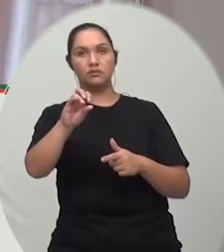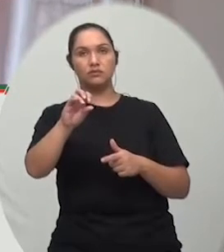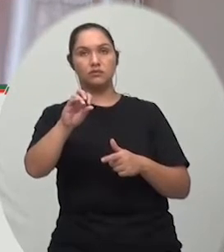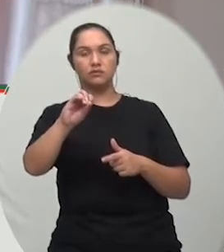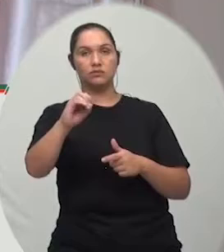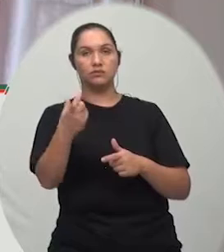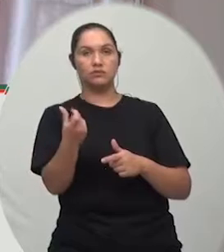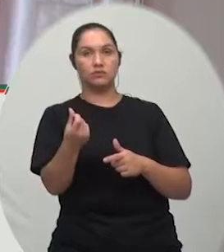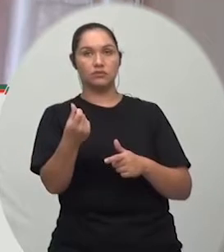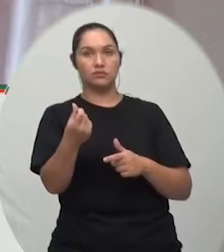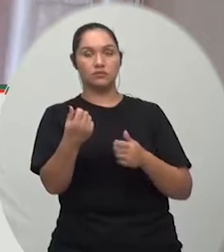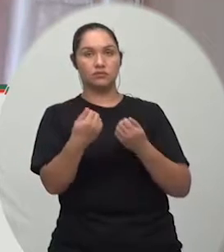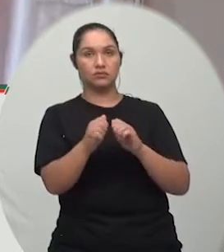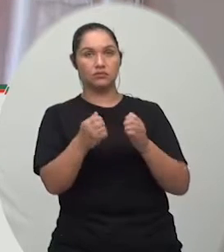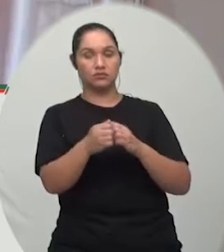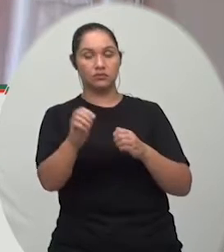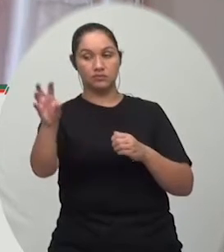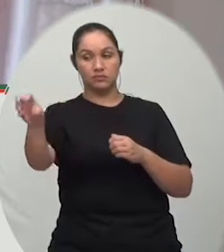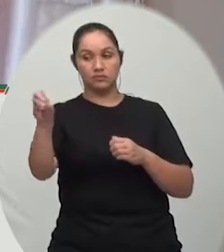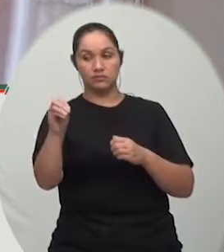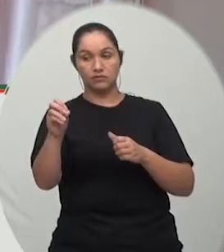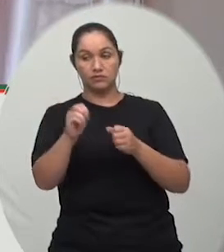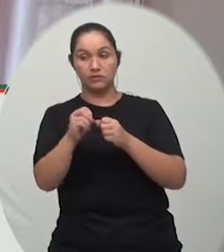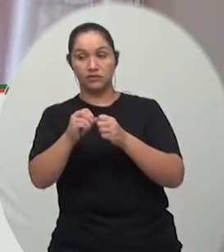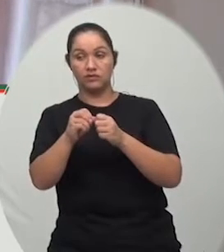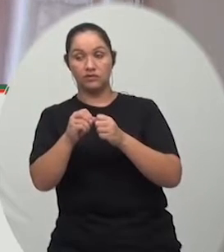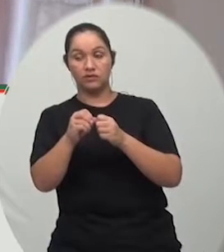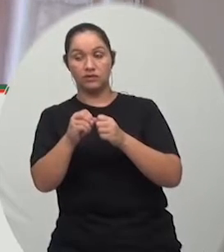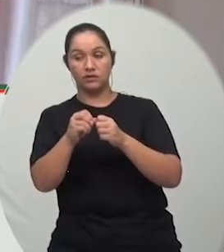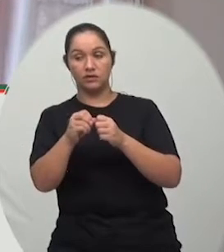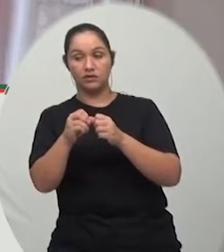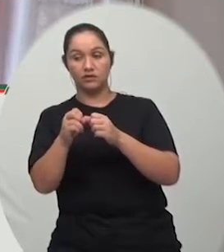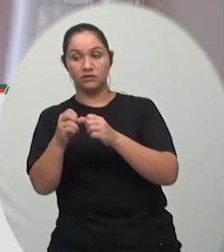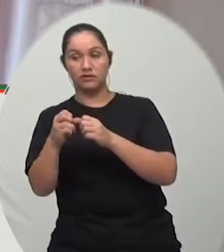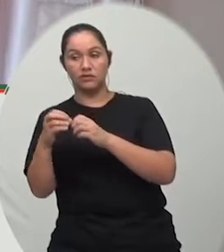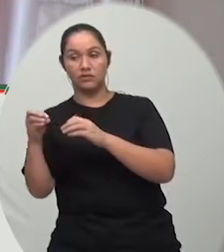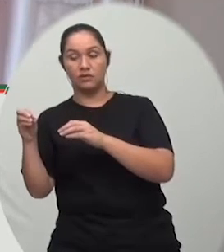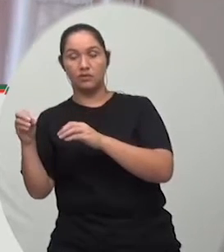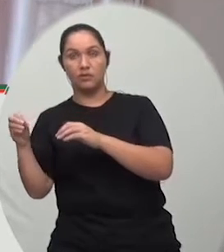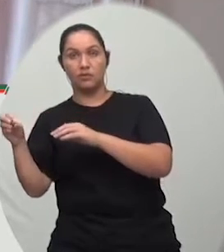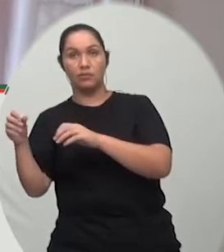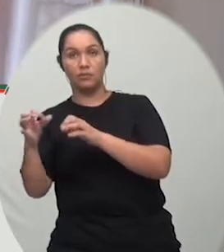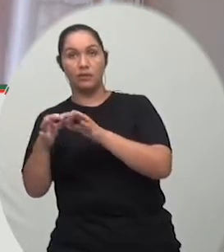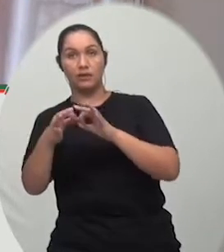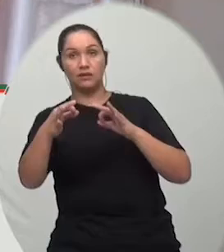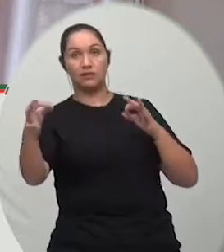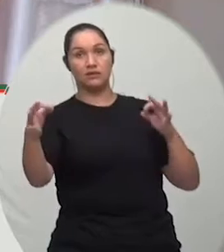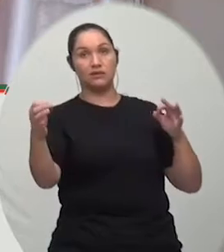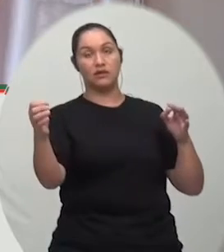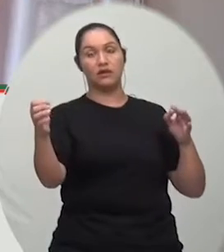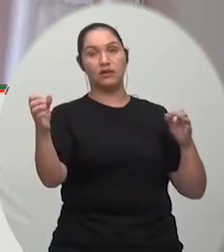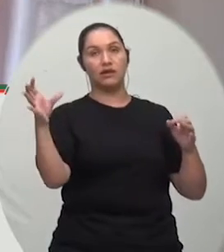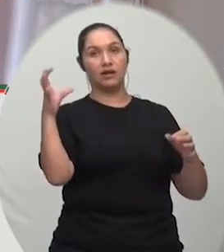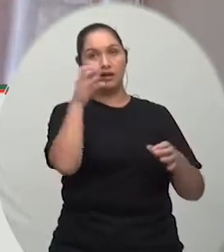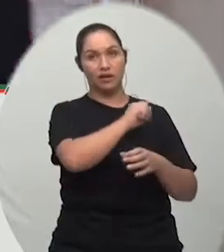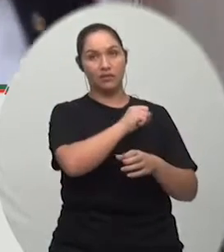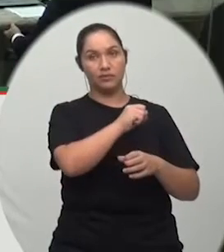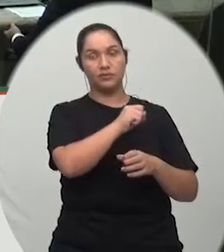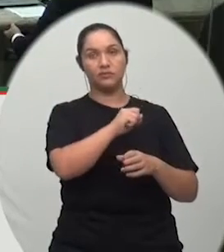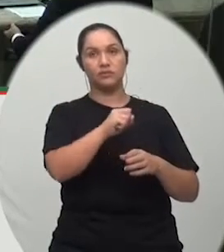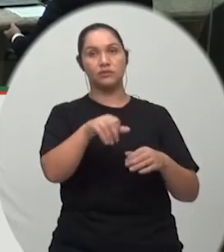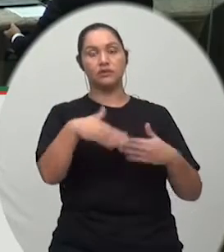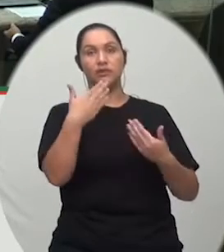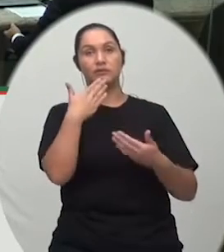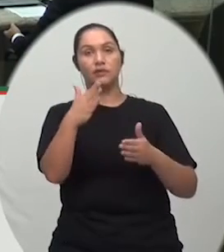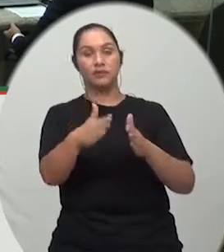se retiram dessa linha e vai diretamente, ela não atrapalha tanto no trânsito central. É isso aí, peço a aprovação do requerimento.